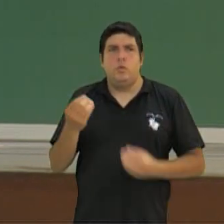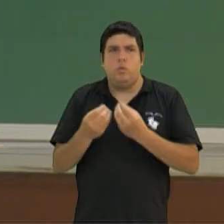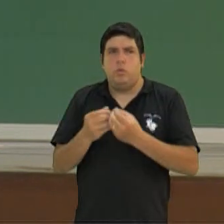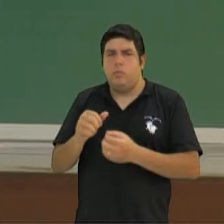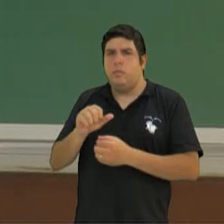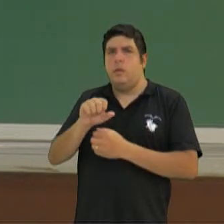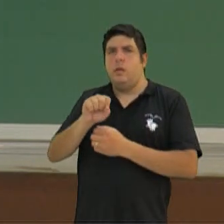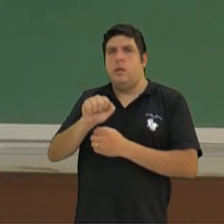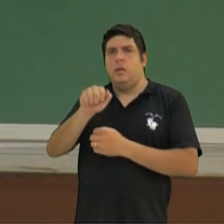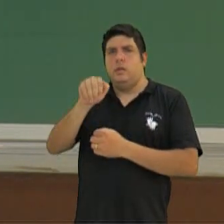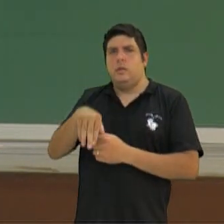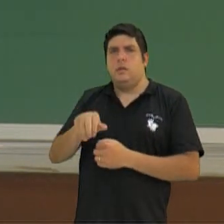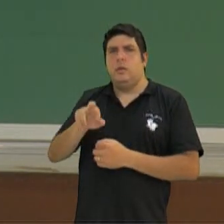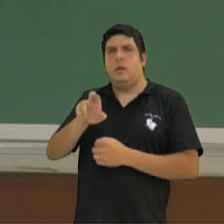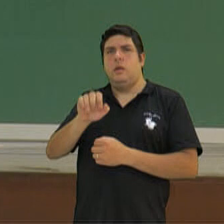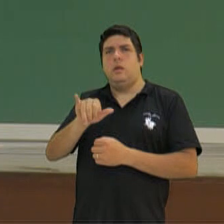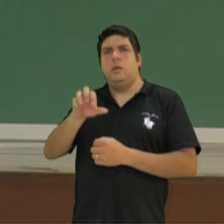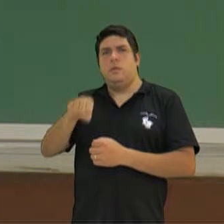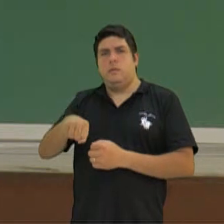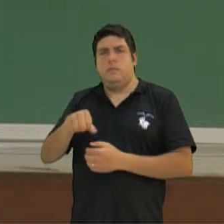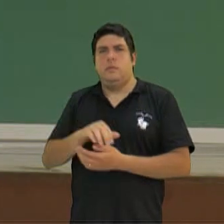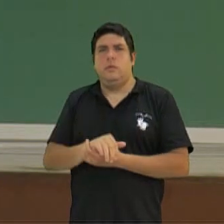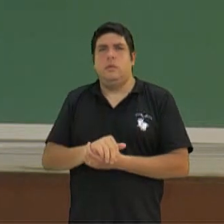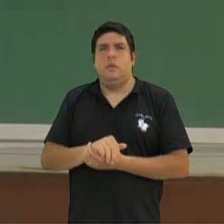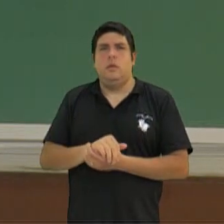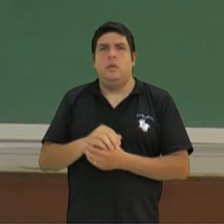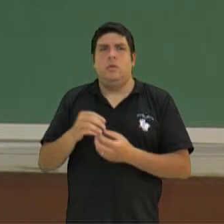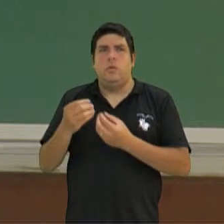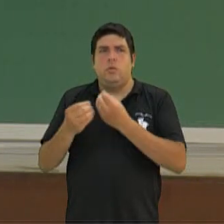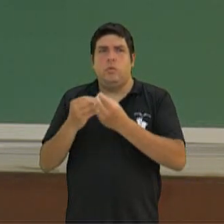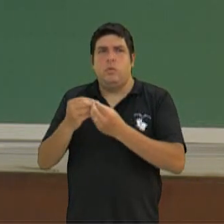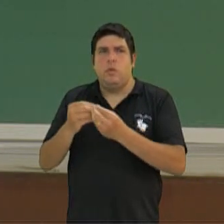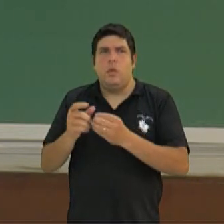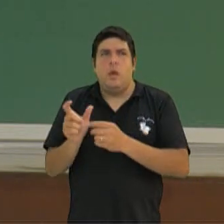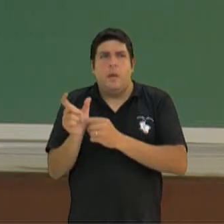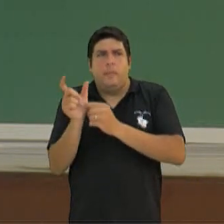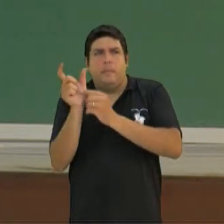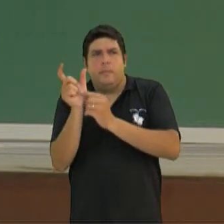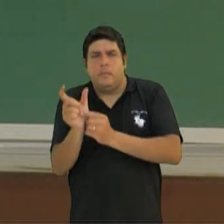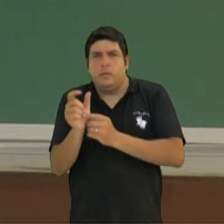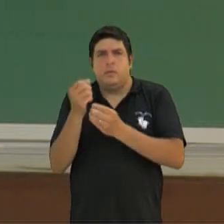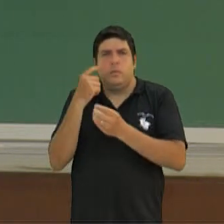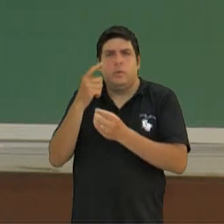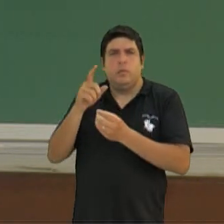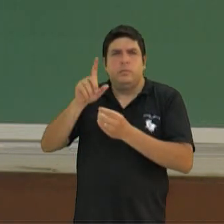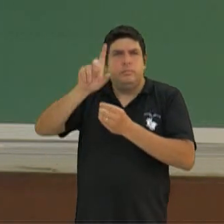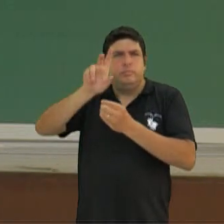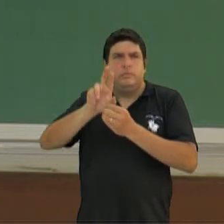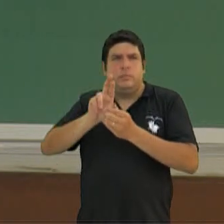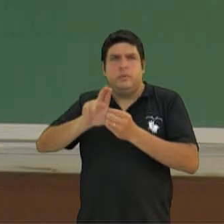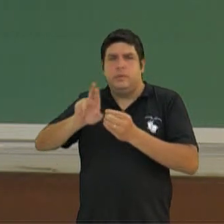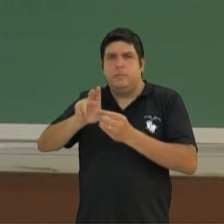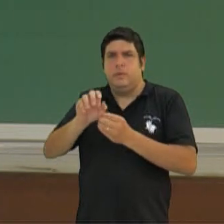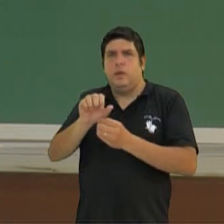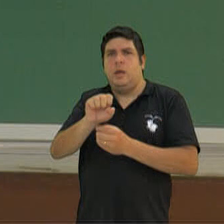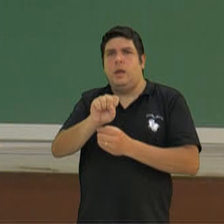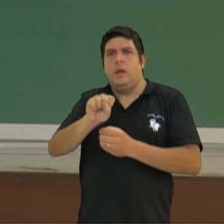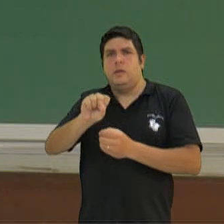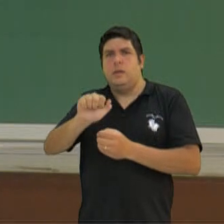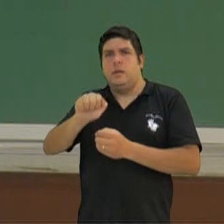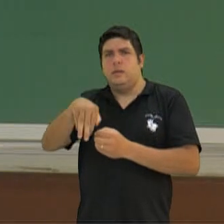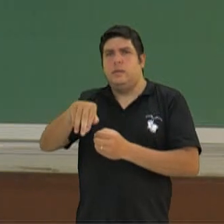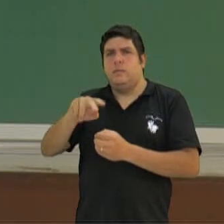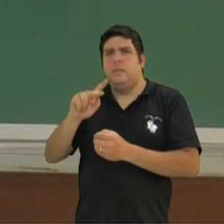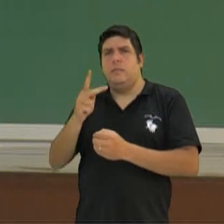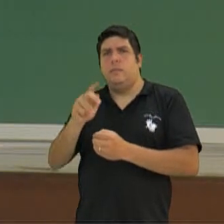está longe de significar qualquer maldição. Então curse é a segunda palavra. Daí ele